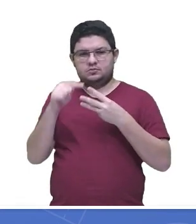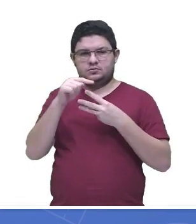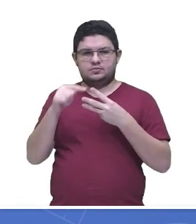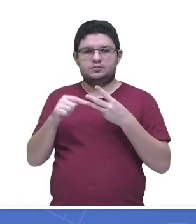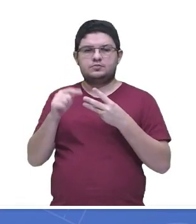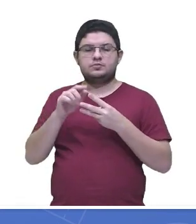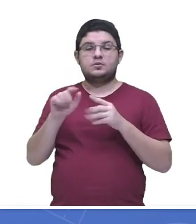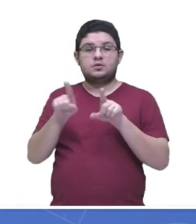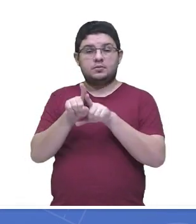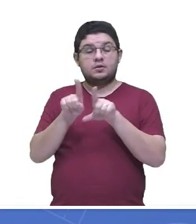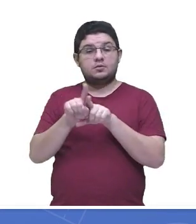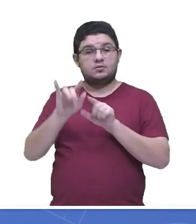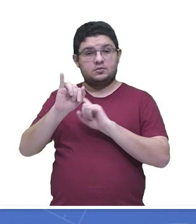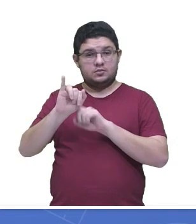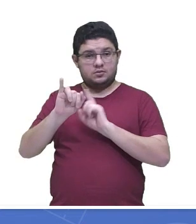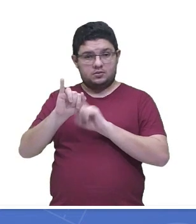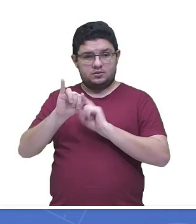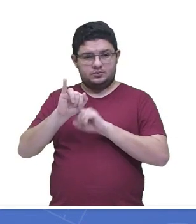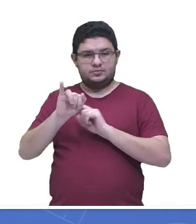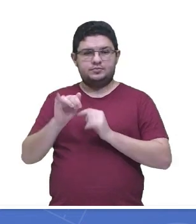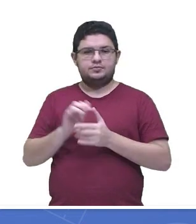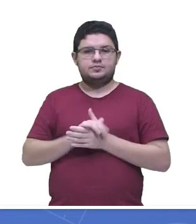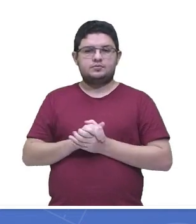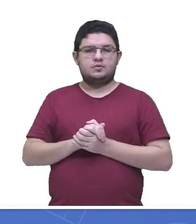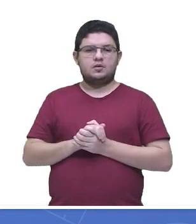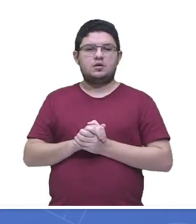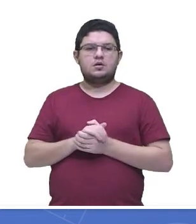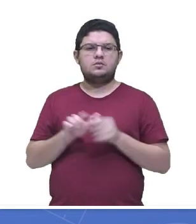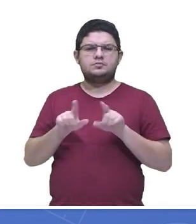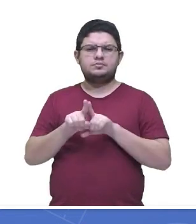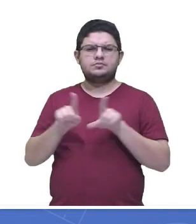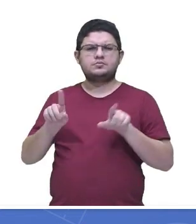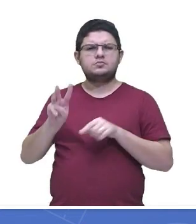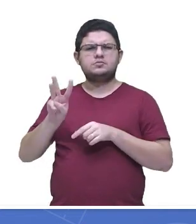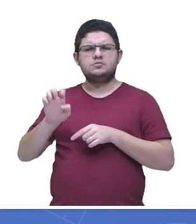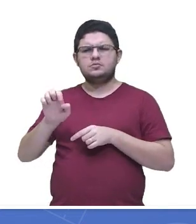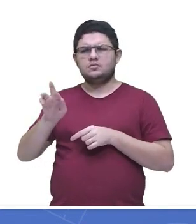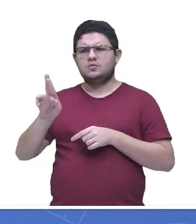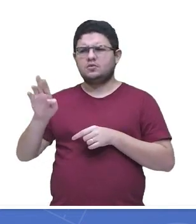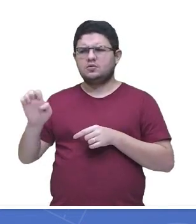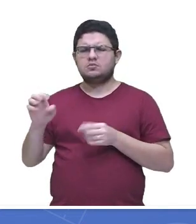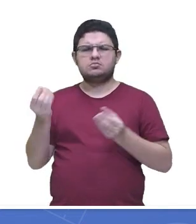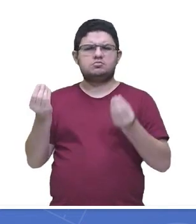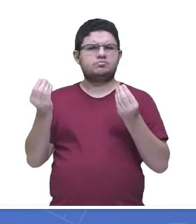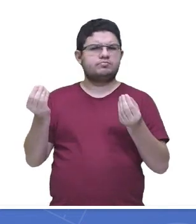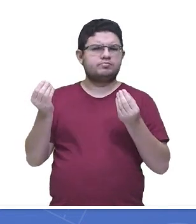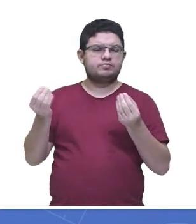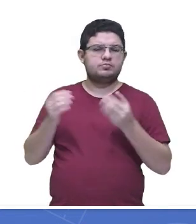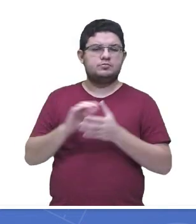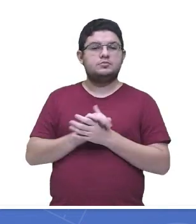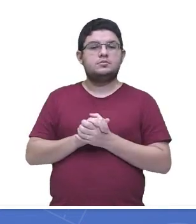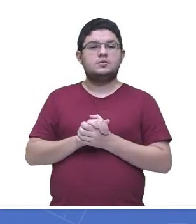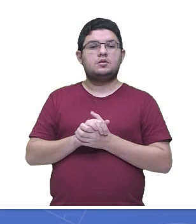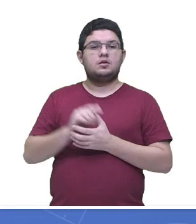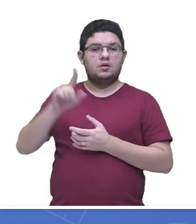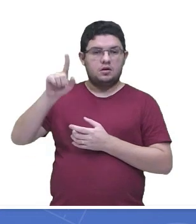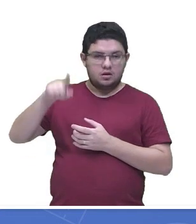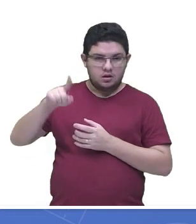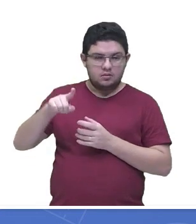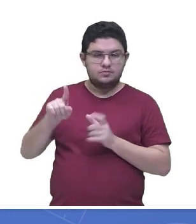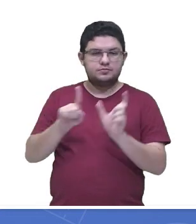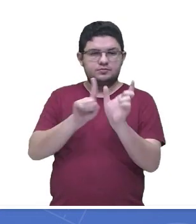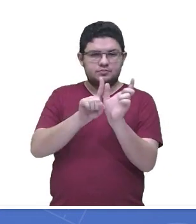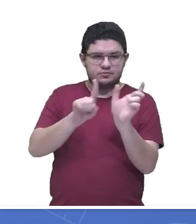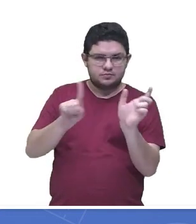was. Ok? E aqui, esse were, o que aconteceu aqui? Were, plurais, ok?